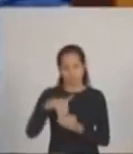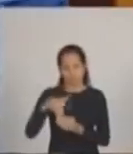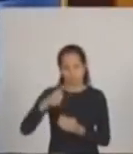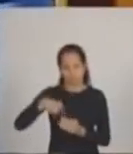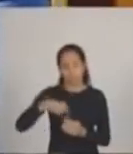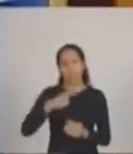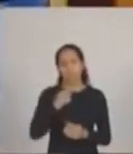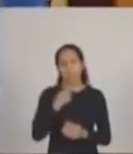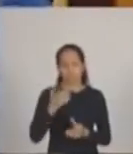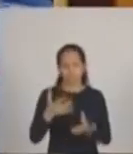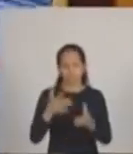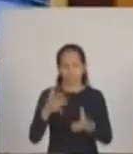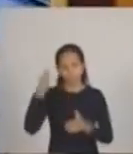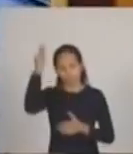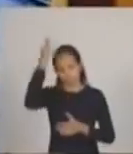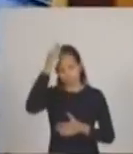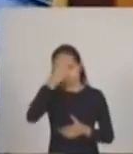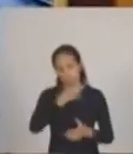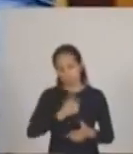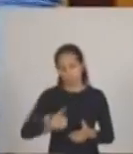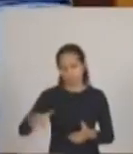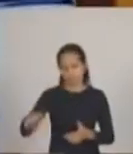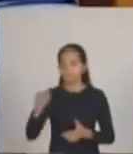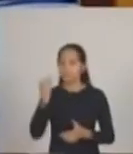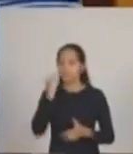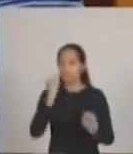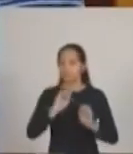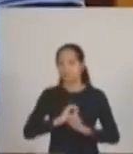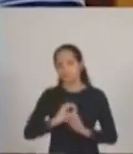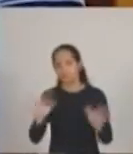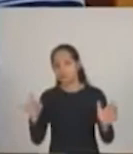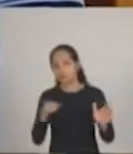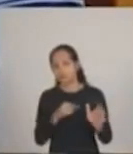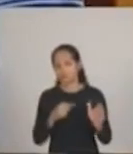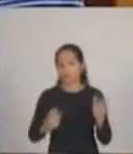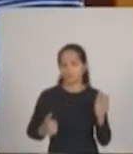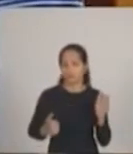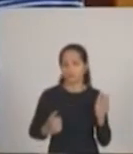que se o Governo do Estado entendesse por suprir